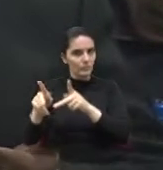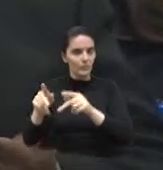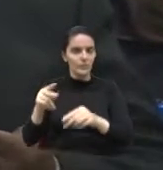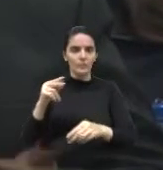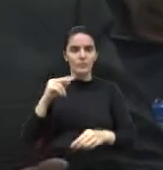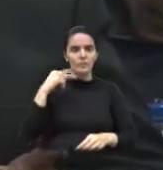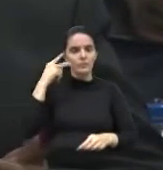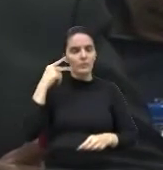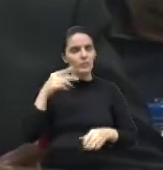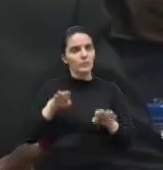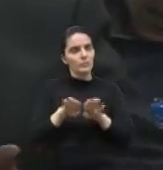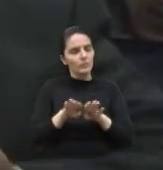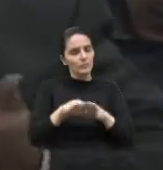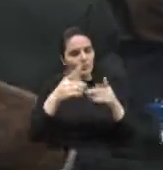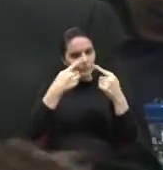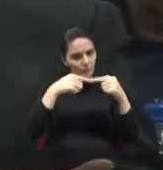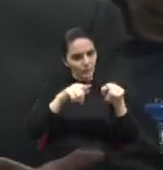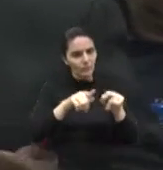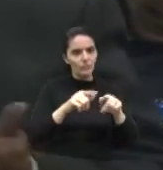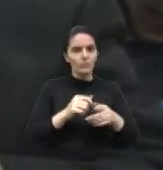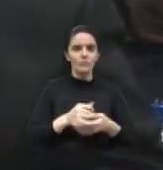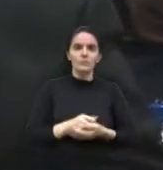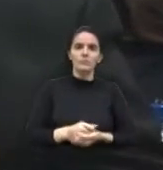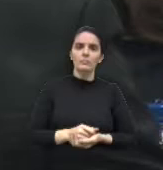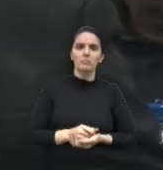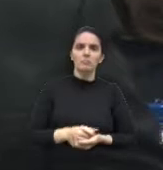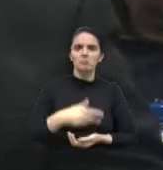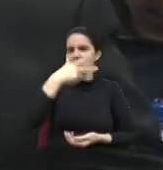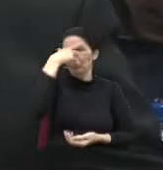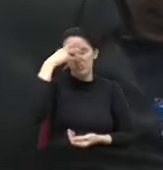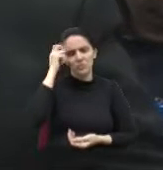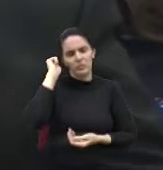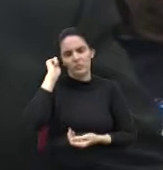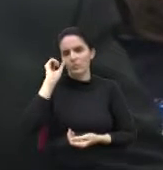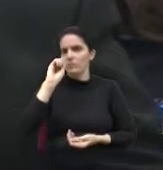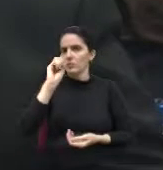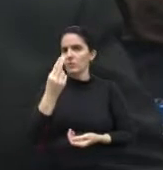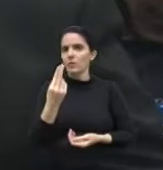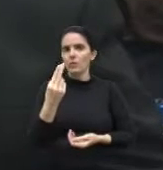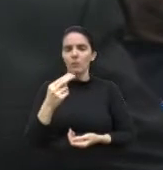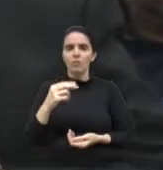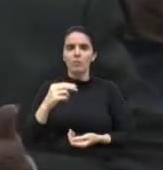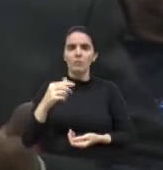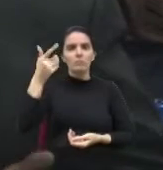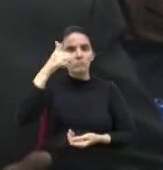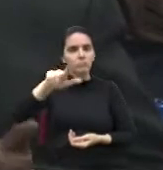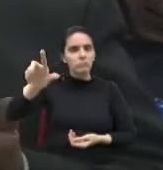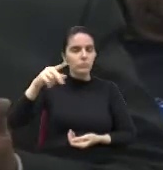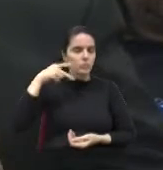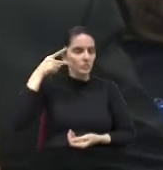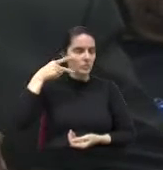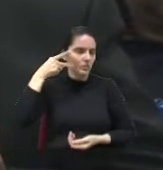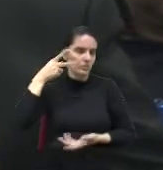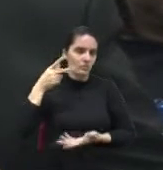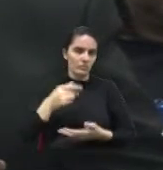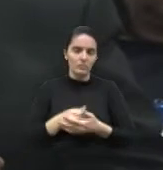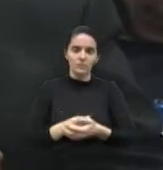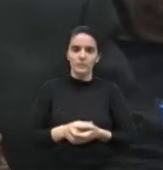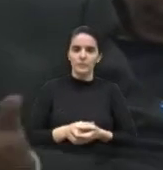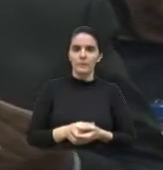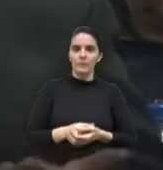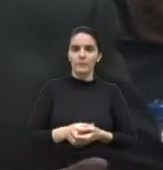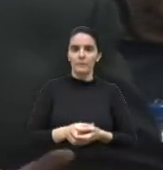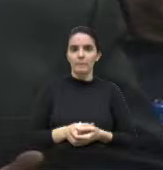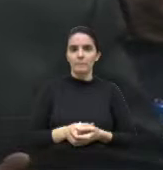colocamos contra esse projeto, seja do Executivo ou seja do Legislativo. Nesta